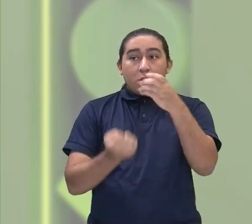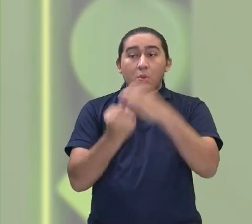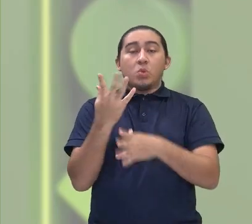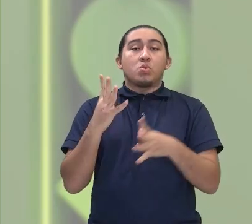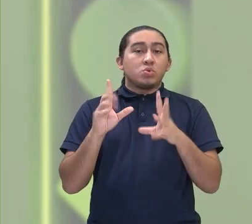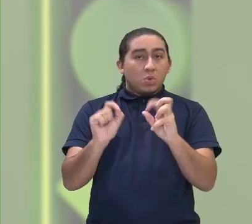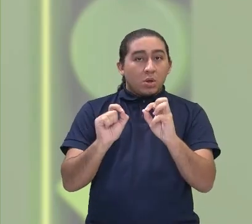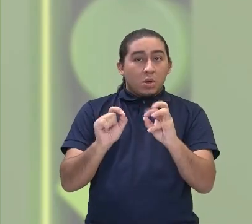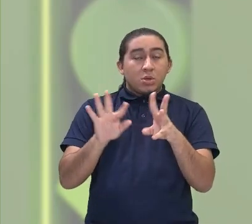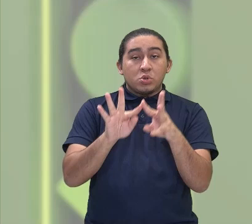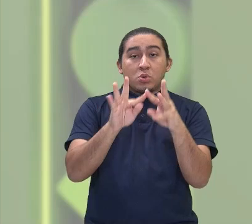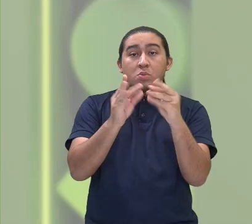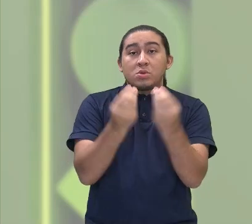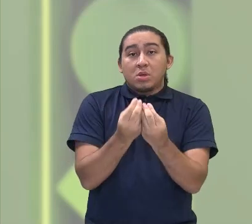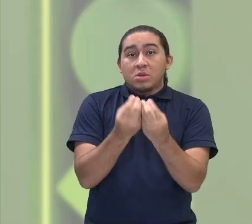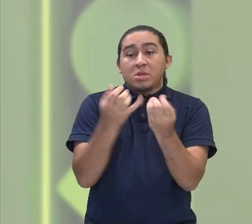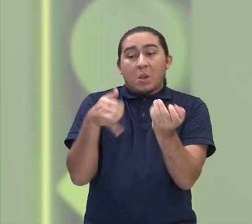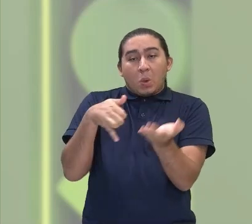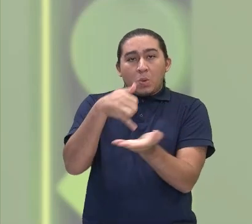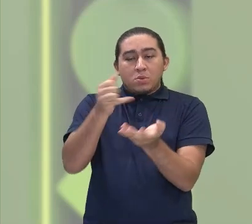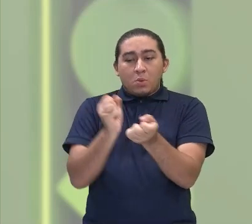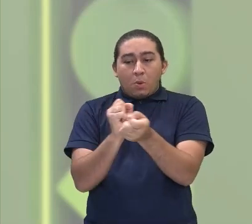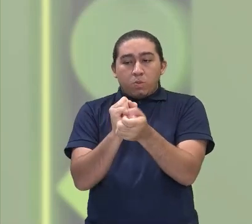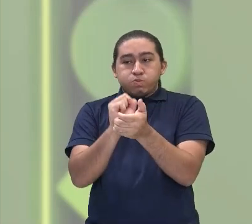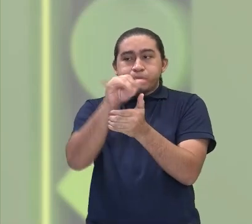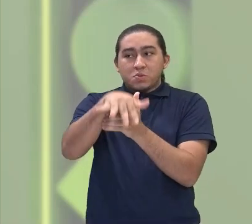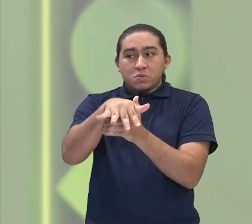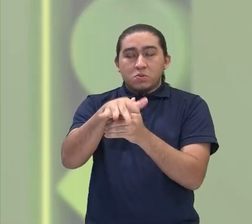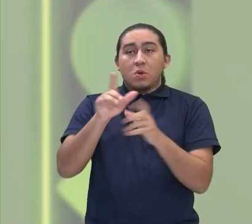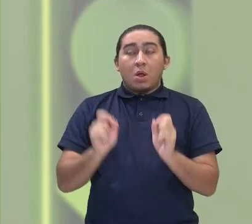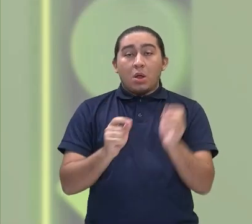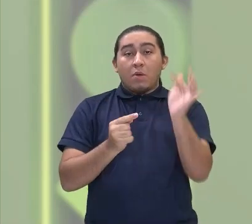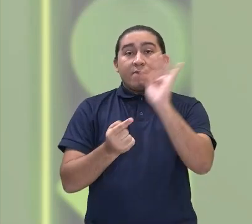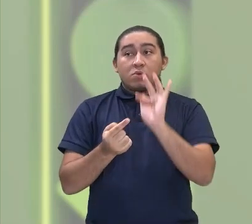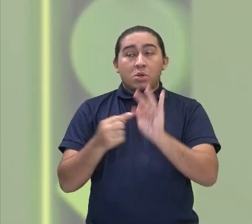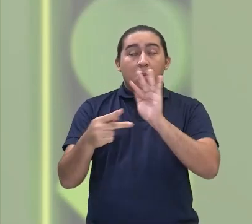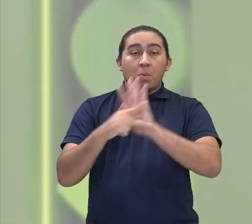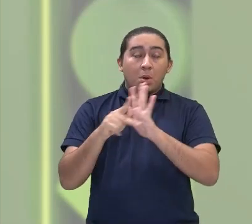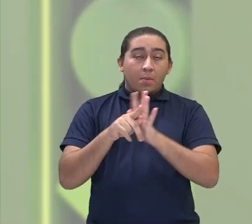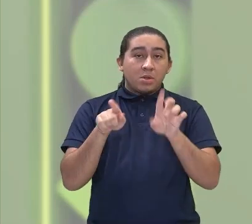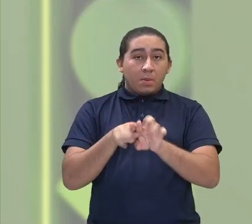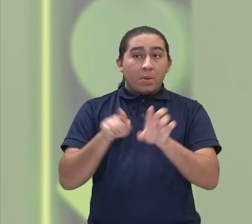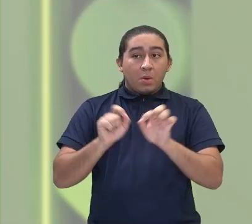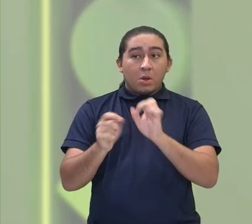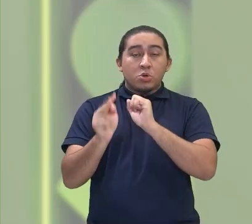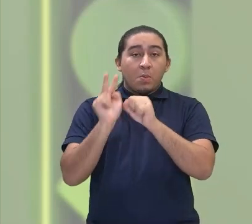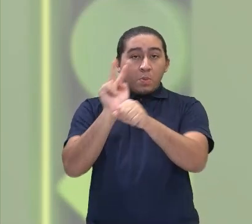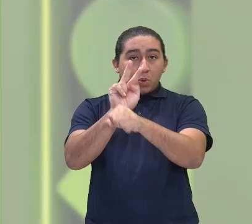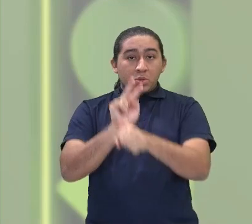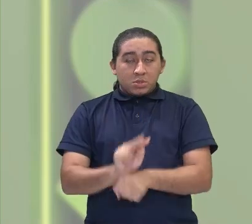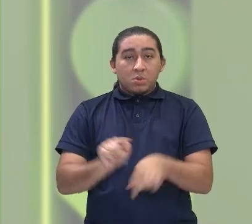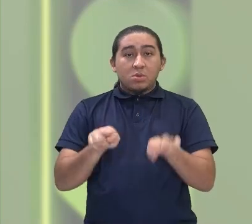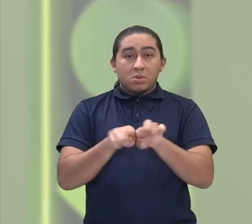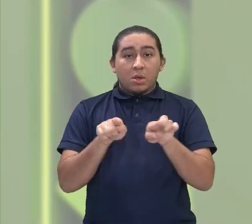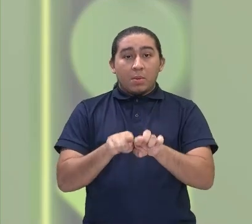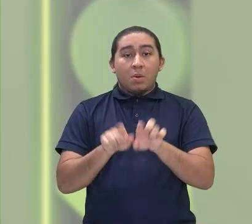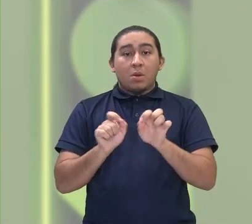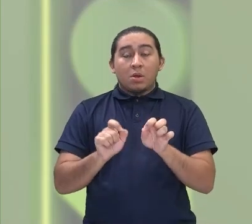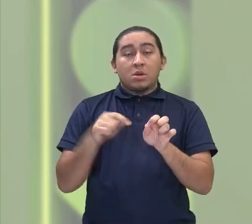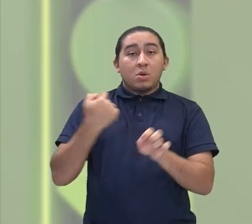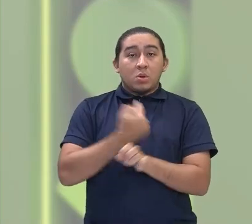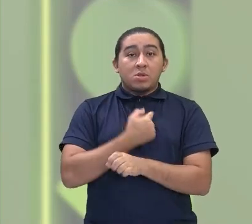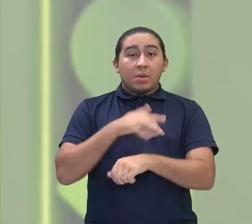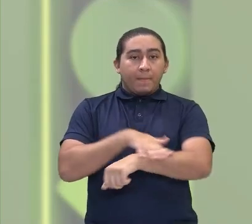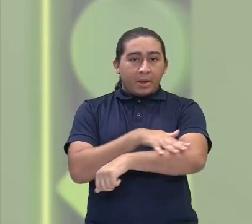sebo, né? Que vão eliminar esse sebo como função ali também de proteção, né? E revestimento da nossa